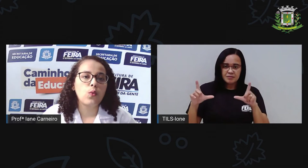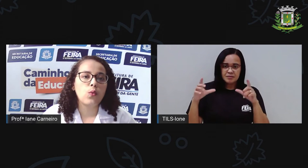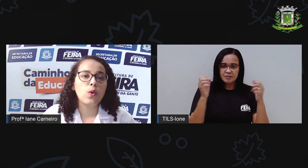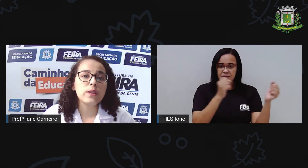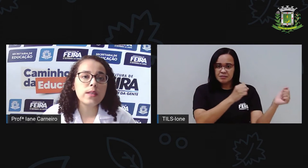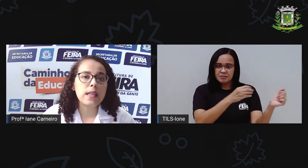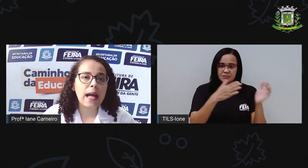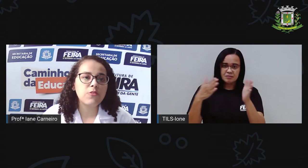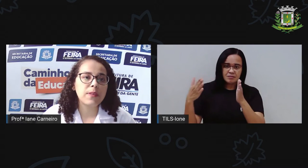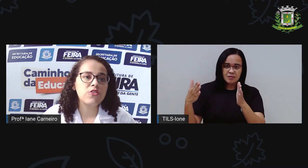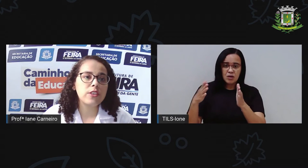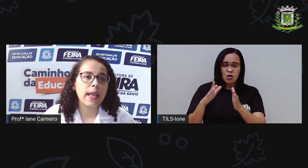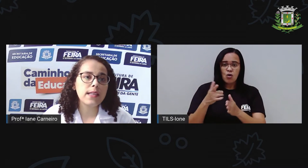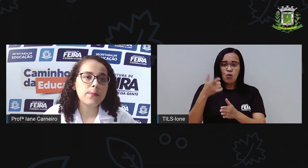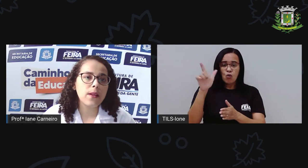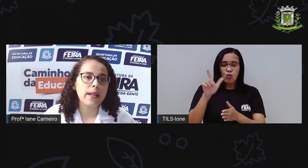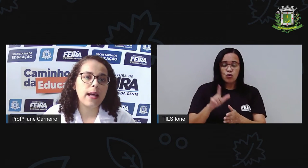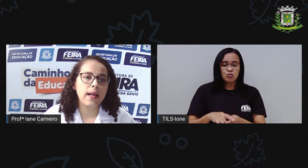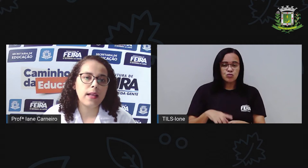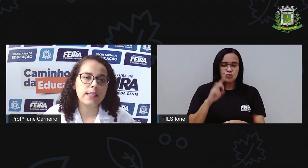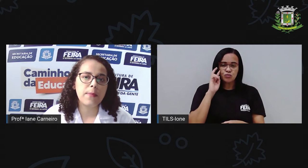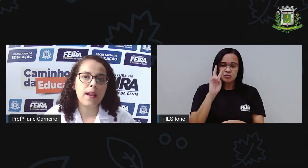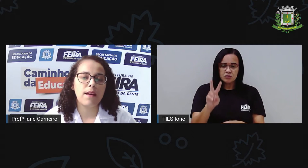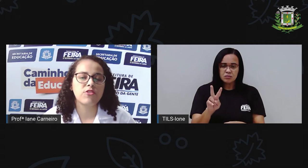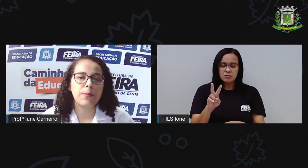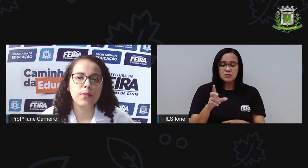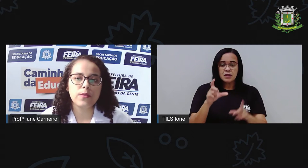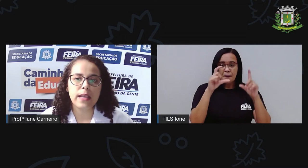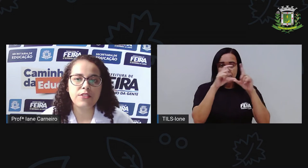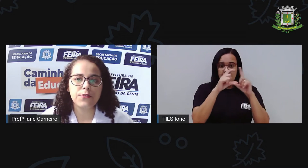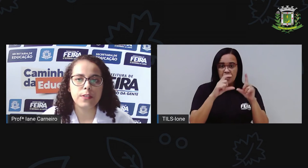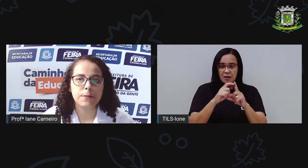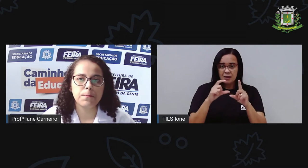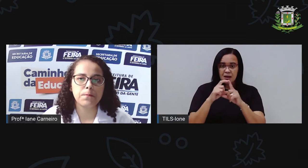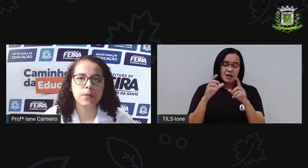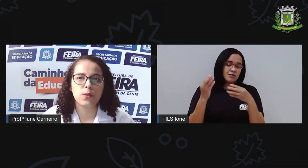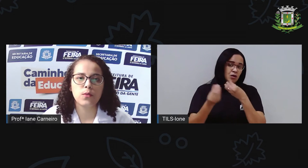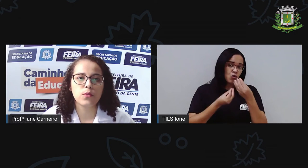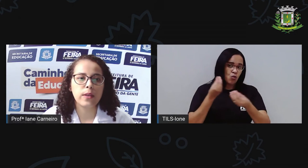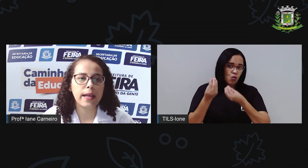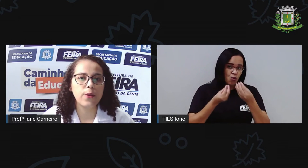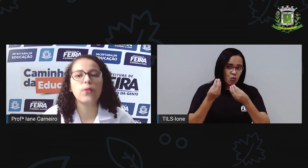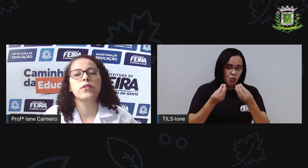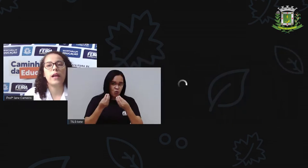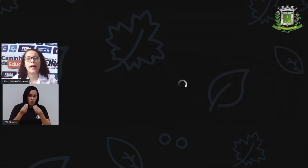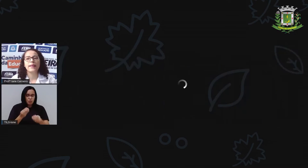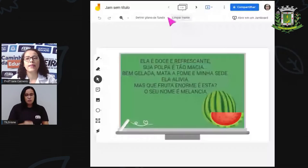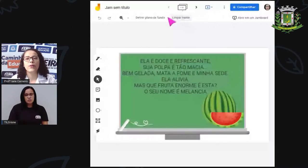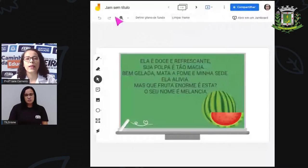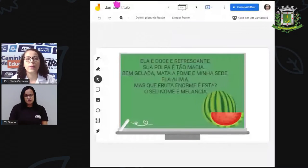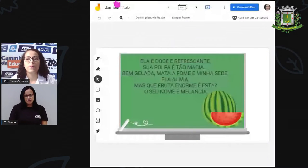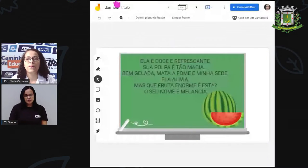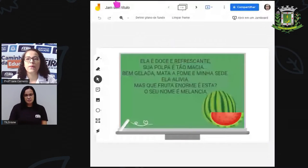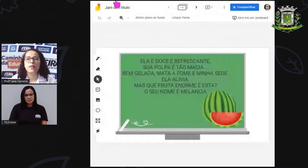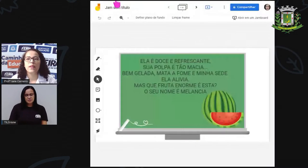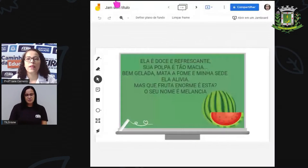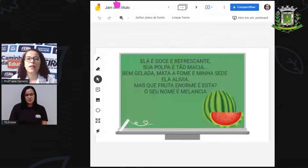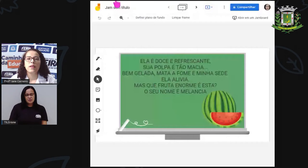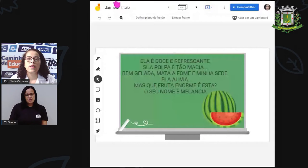outro slide para a gente explorar as palavras, tá bom? Dá adivinha. Pronto, carregou. Aí, ok.